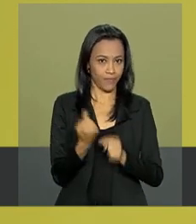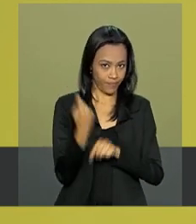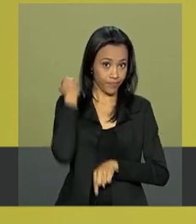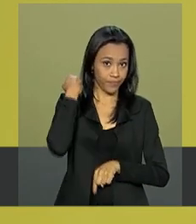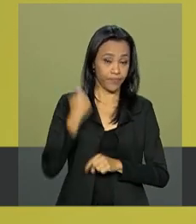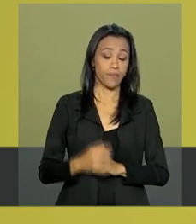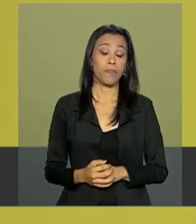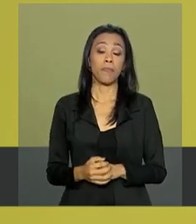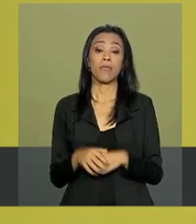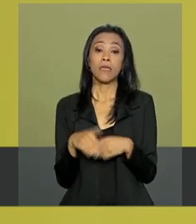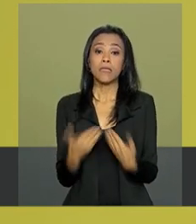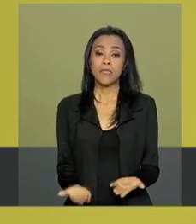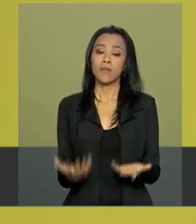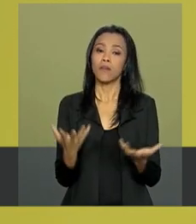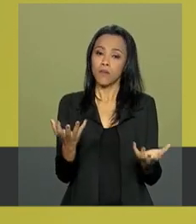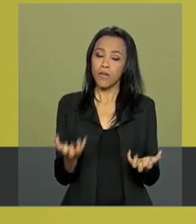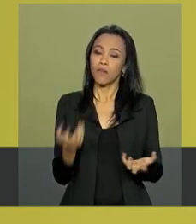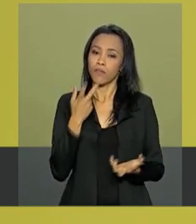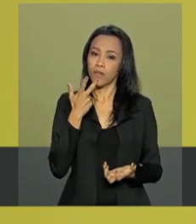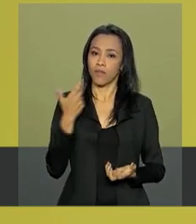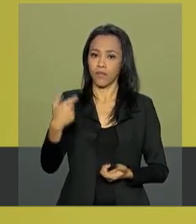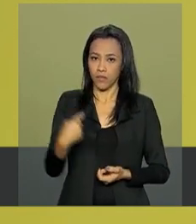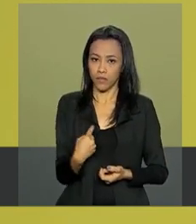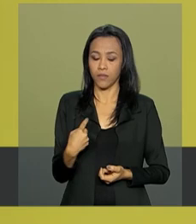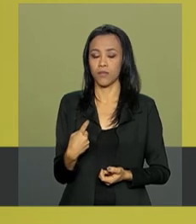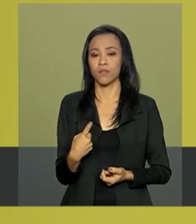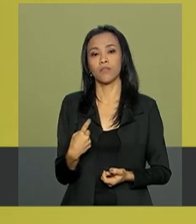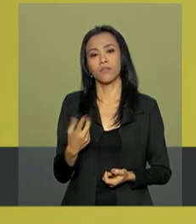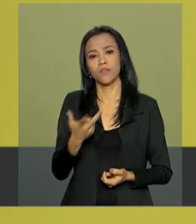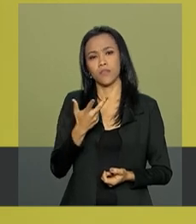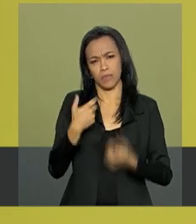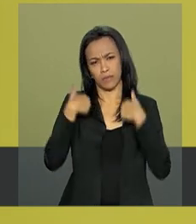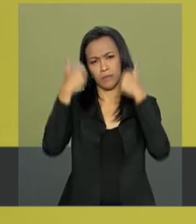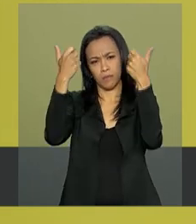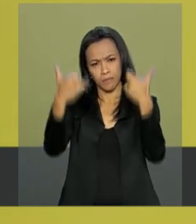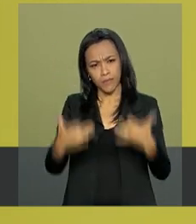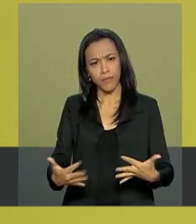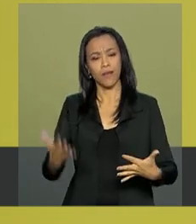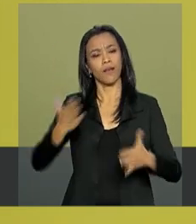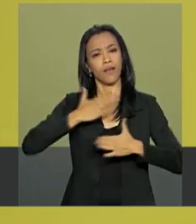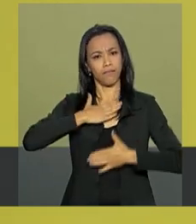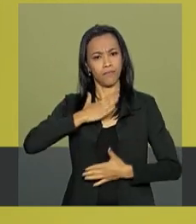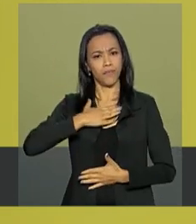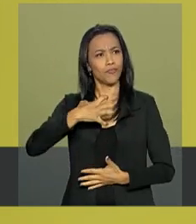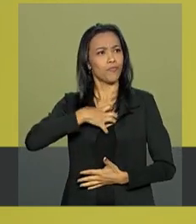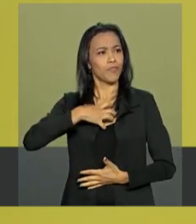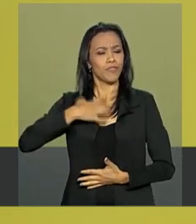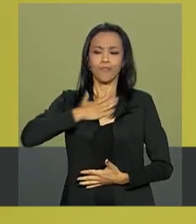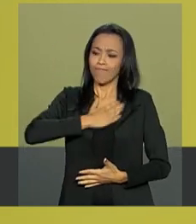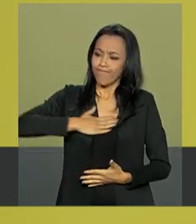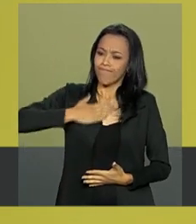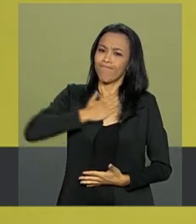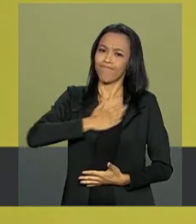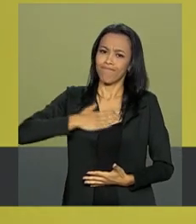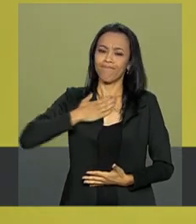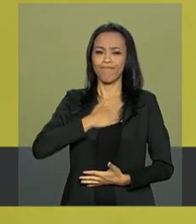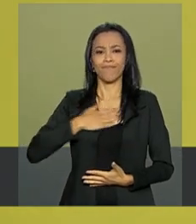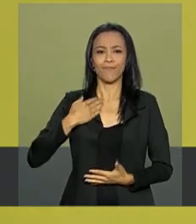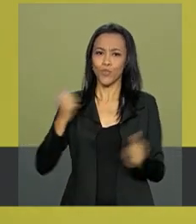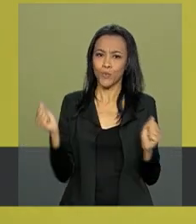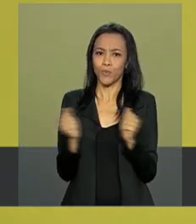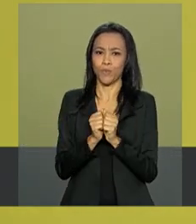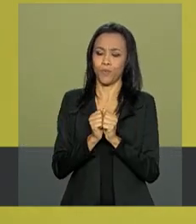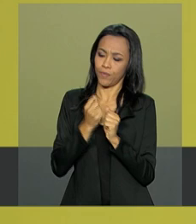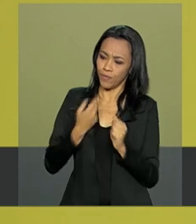registrar este fato para dizer da satisfação de estar aqui ao lado de todos os